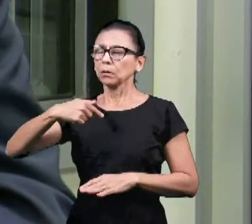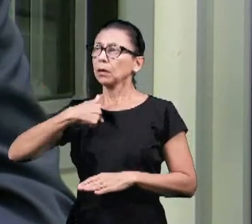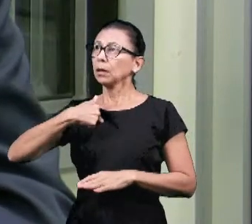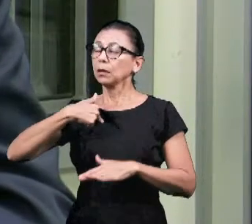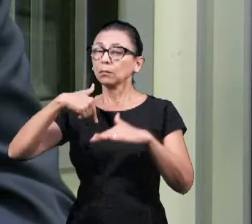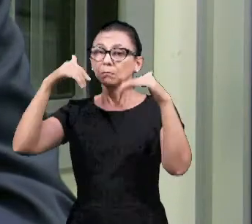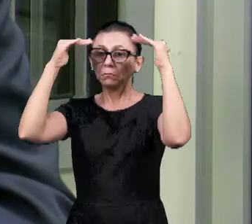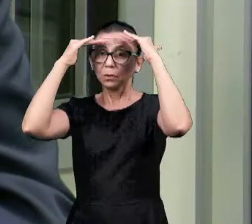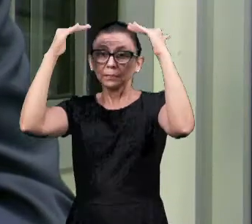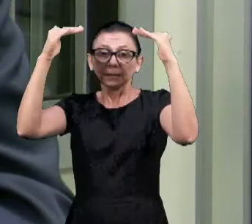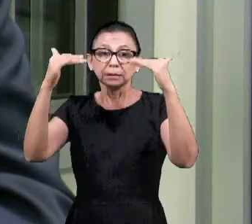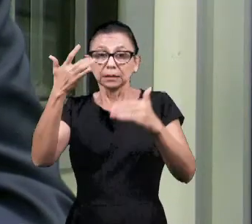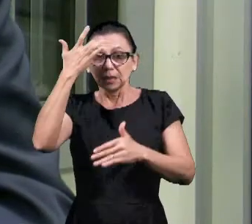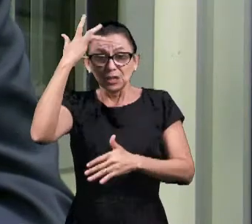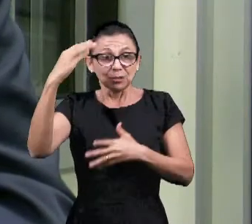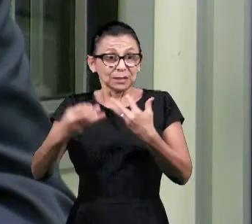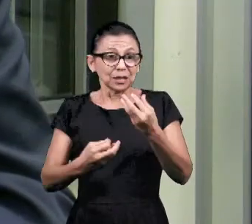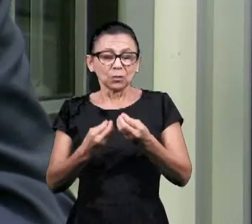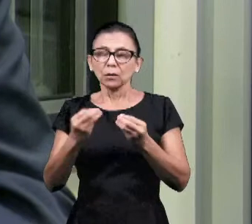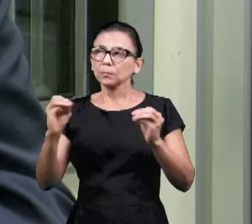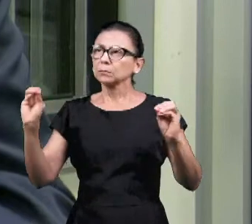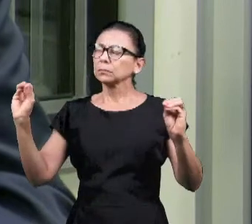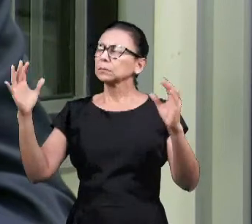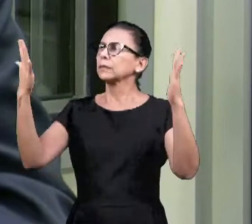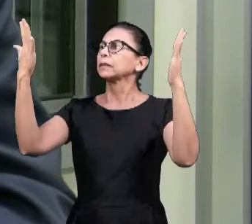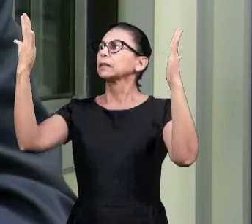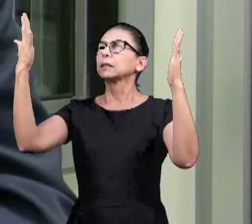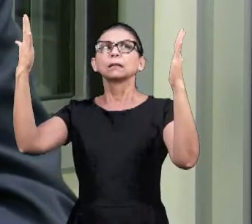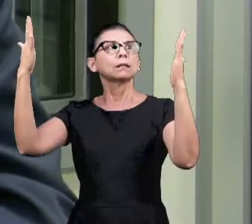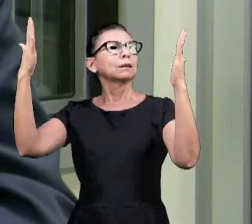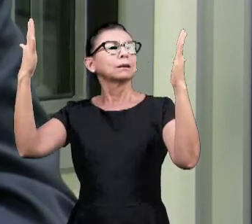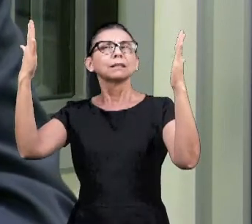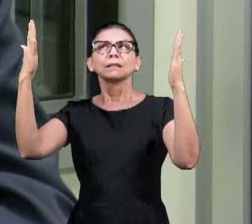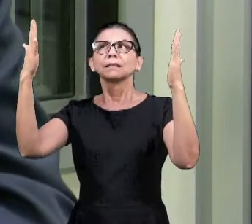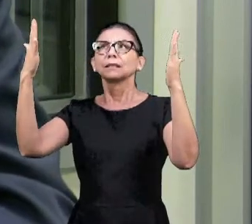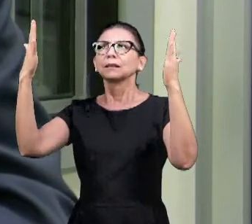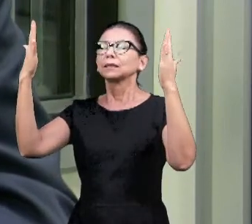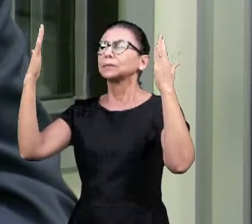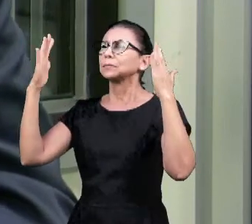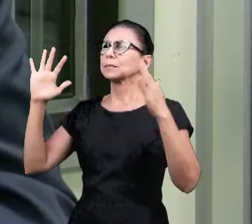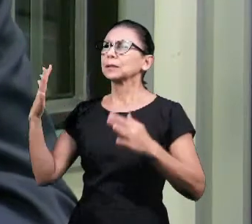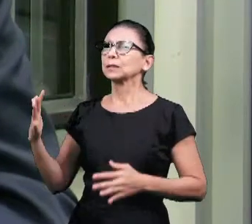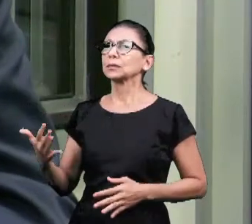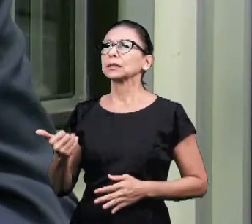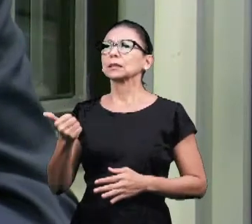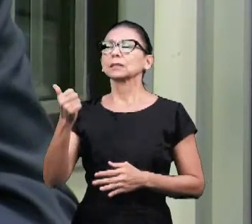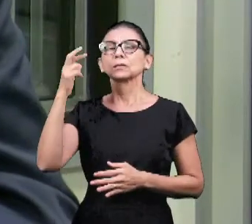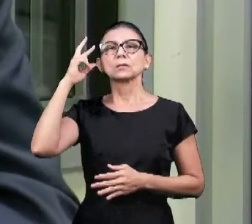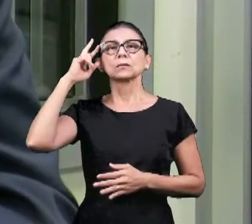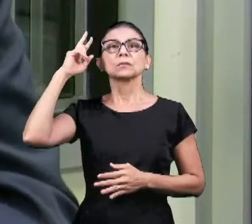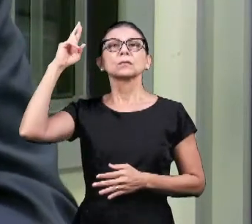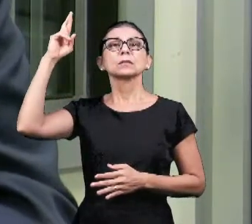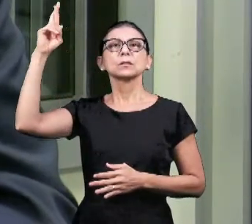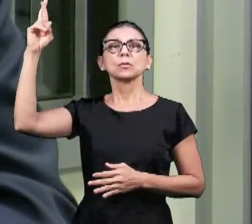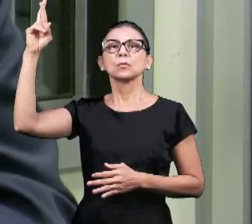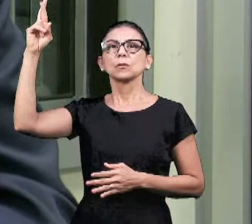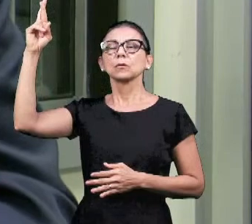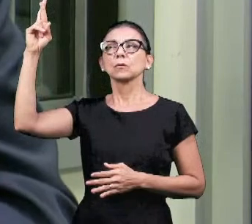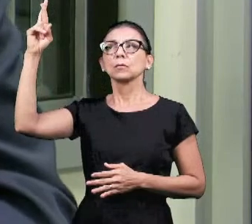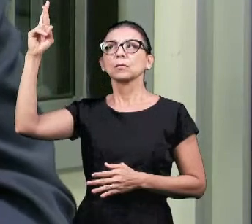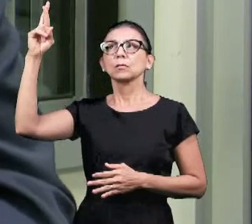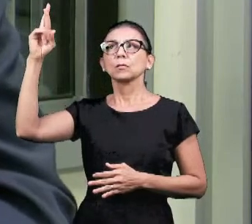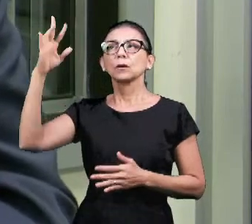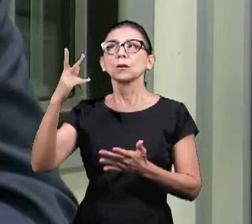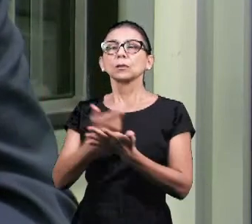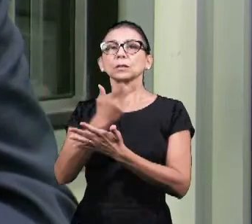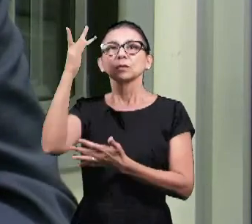pelo Senhor. E quando eu levantei as minhas mãos para adorar o Senhor como Ele mandou, ali o Senhor me batizou com o Espírito Santo